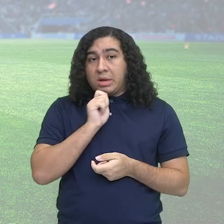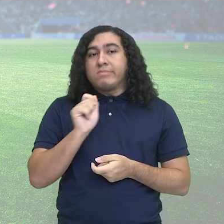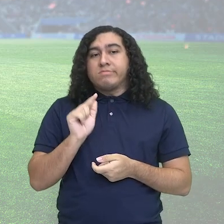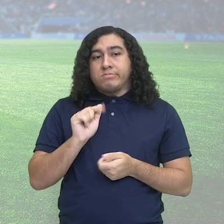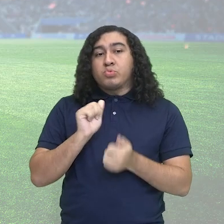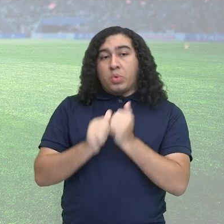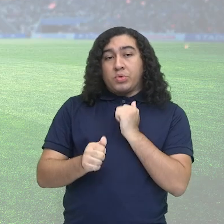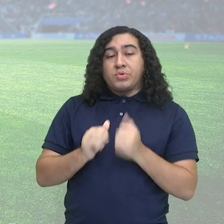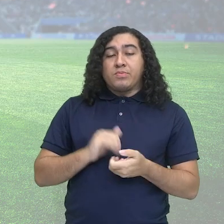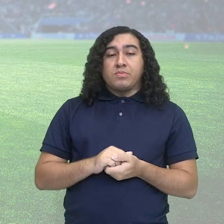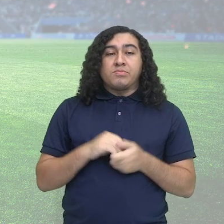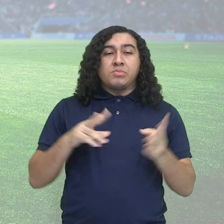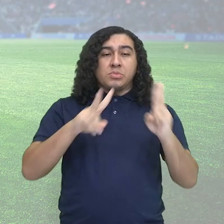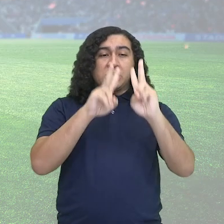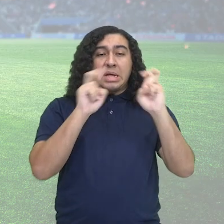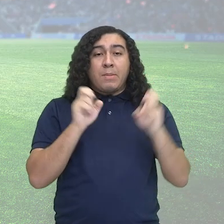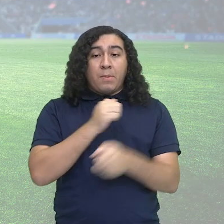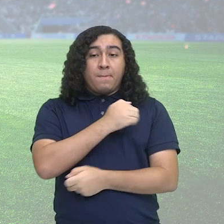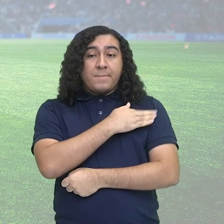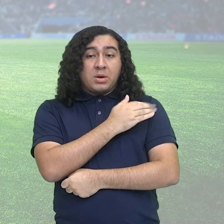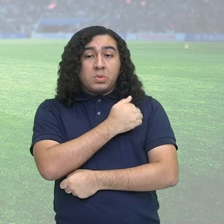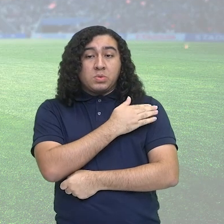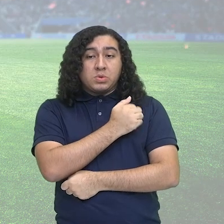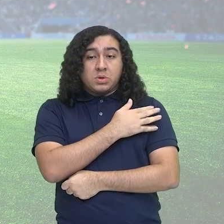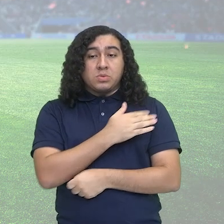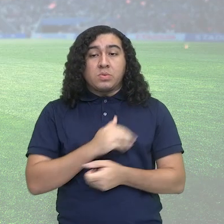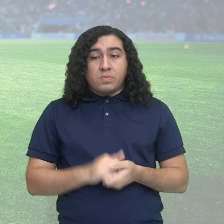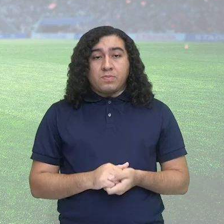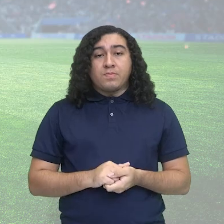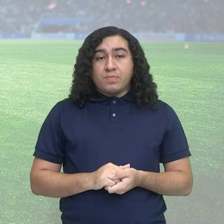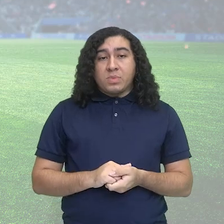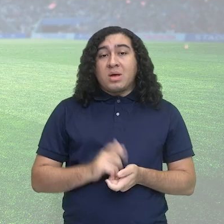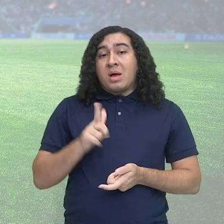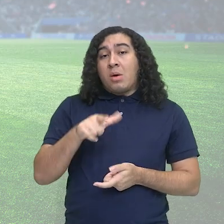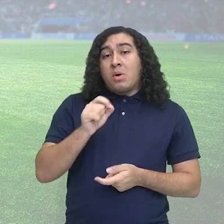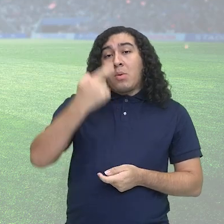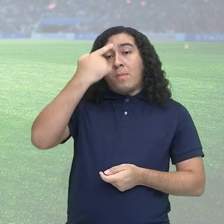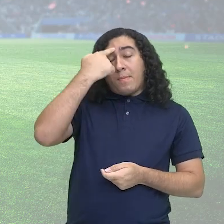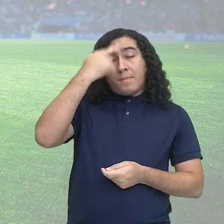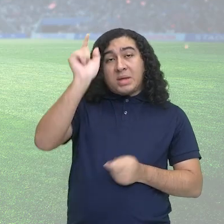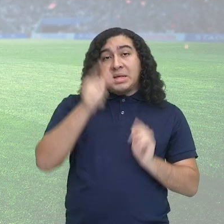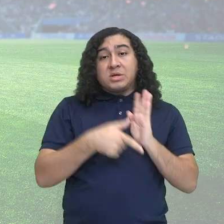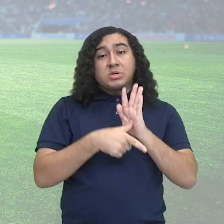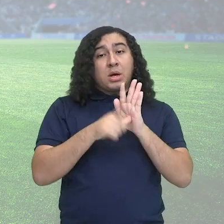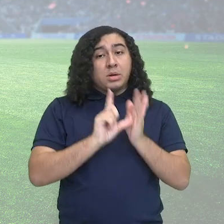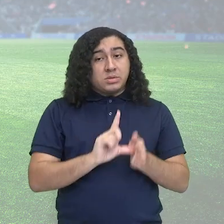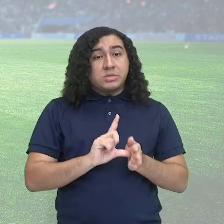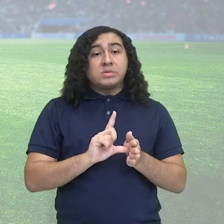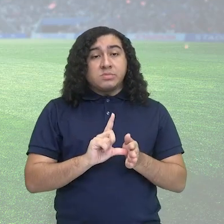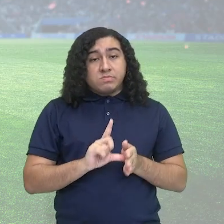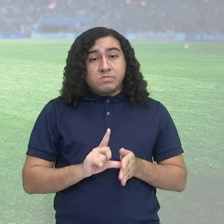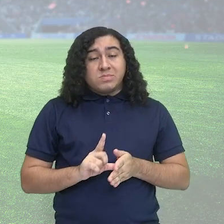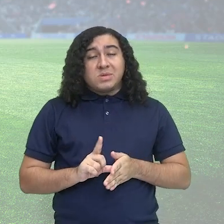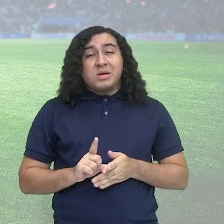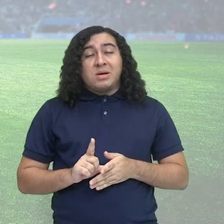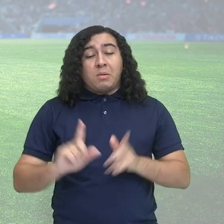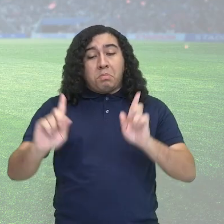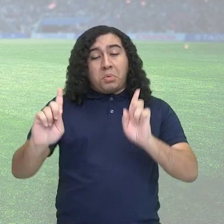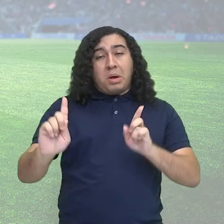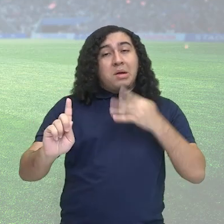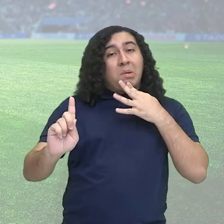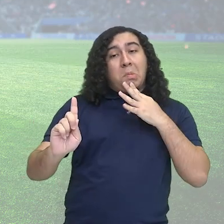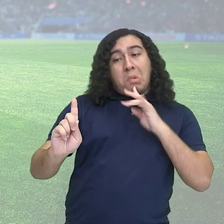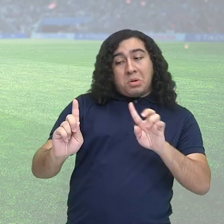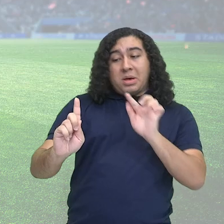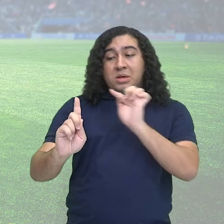preconceito, vamos ver que o preconceito ele vem a ser justamente uma ideia preconcebida sobre algo ou